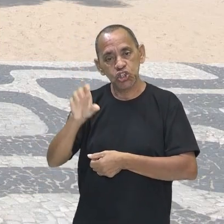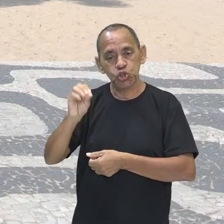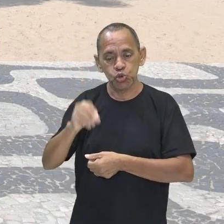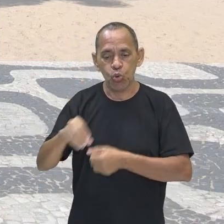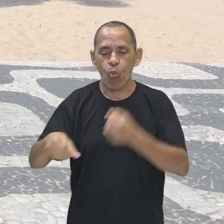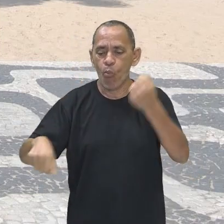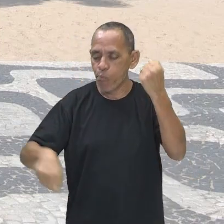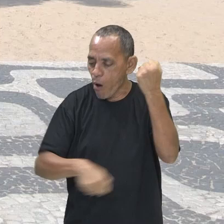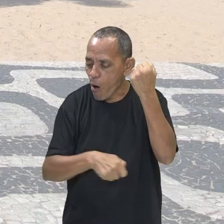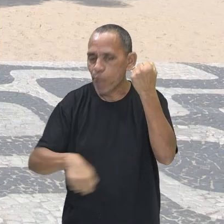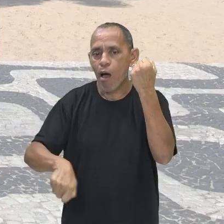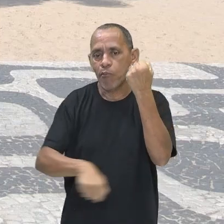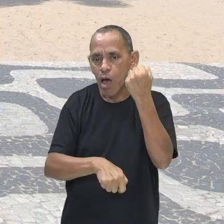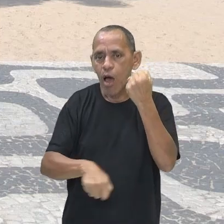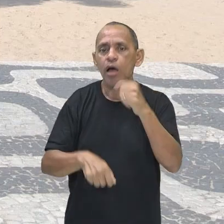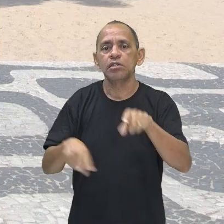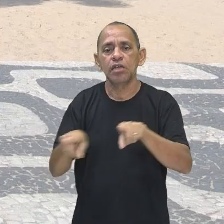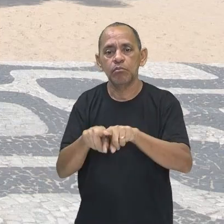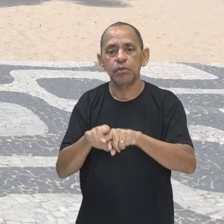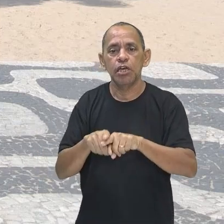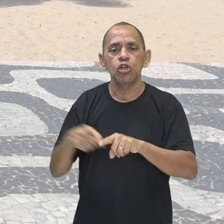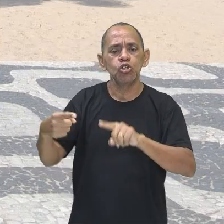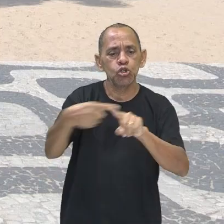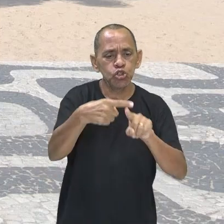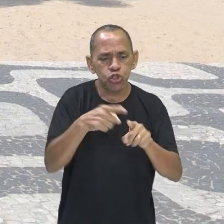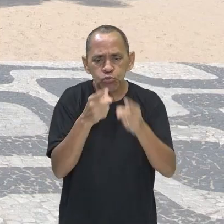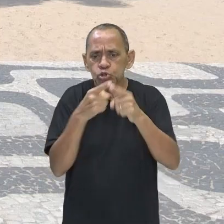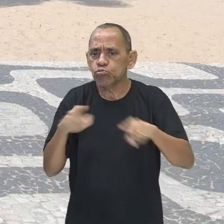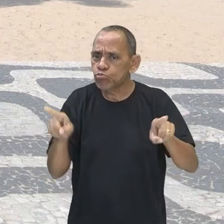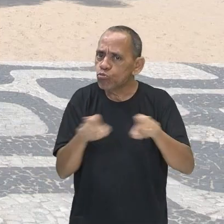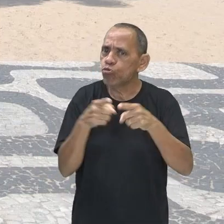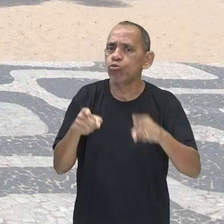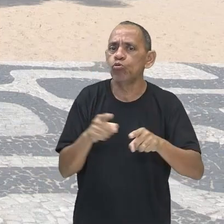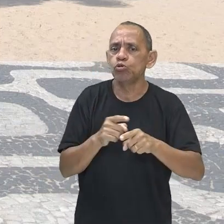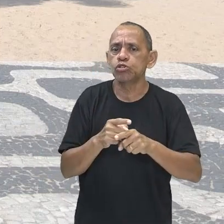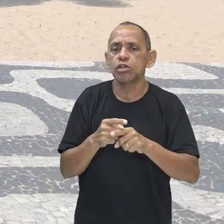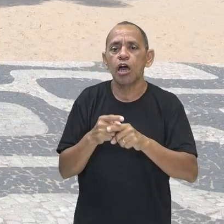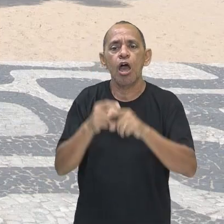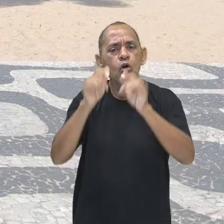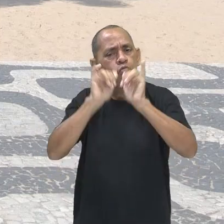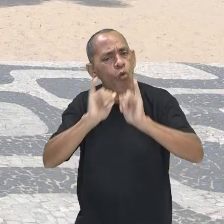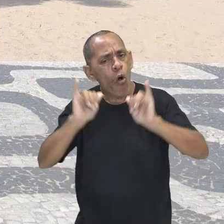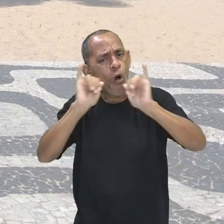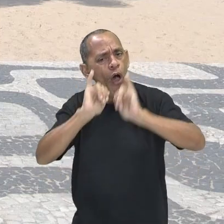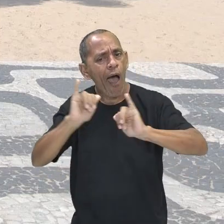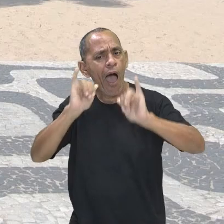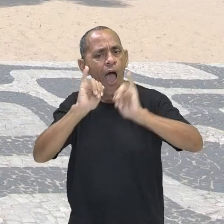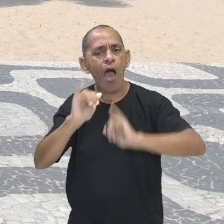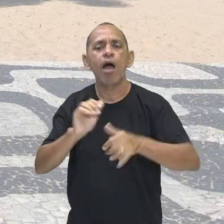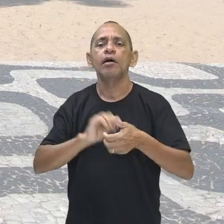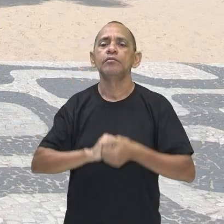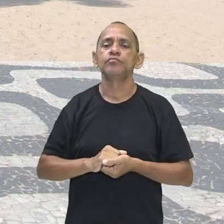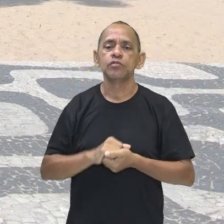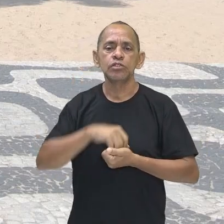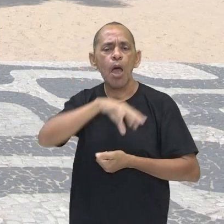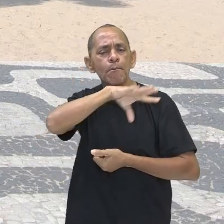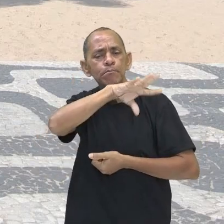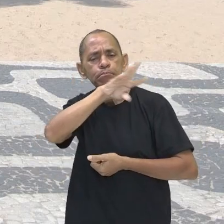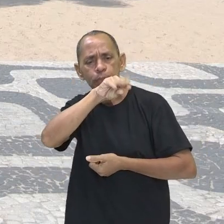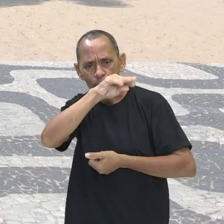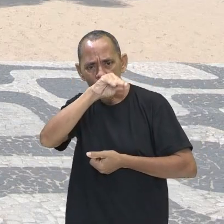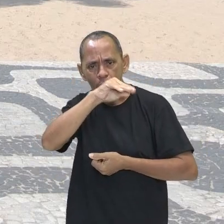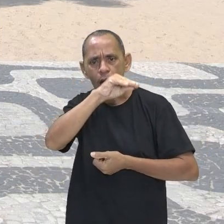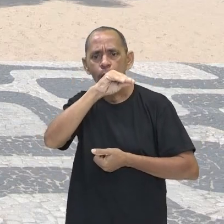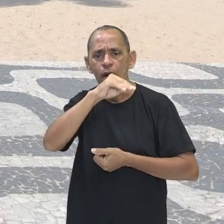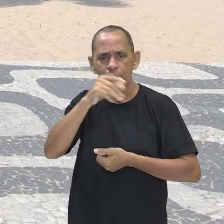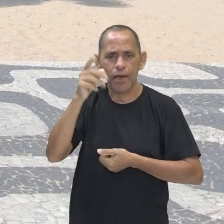né, com aquele estilo musical muito, vamos dizer, declamado, uma música declamada, como eu falei para vocês, da Garota de